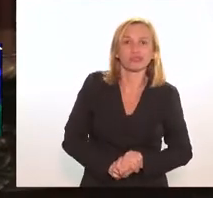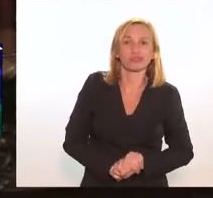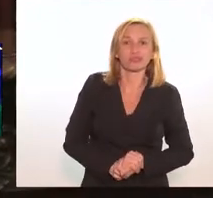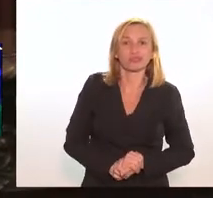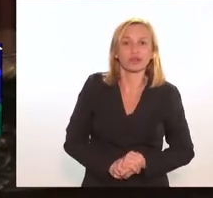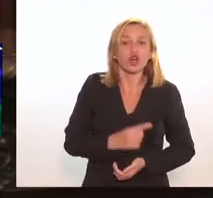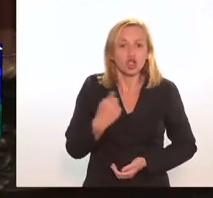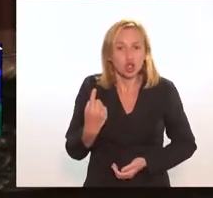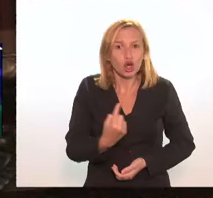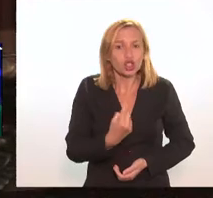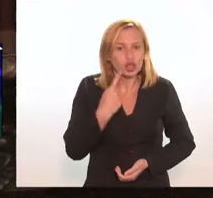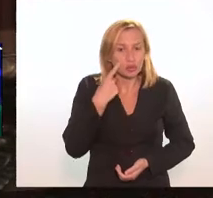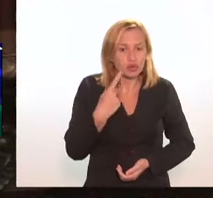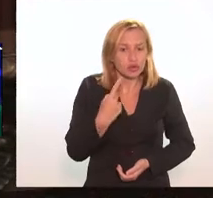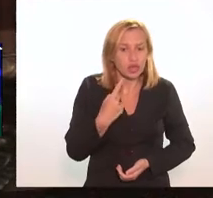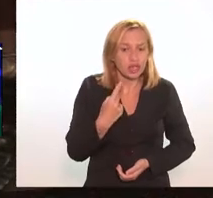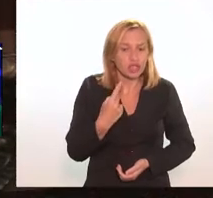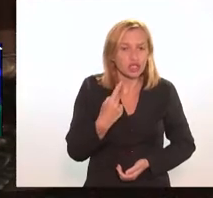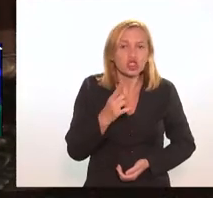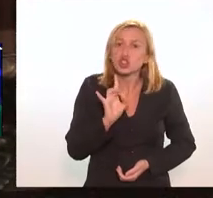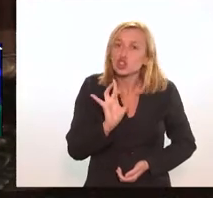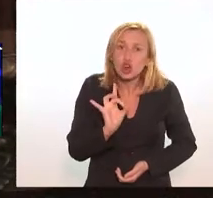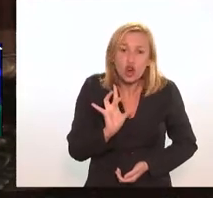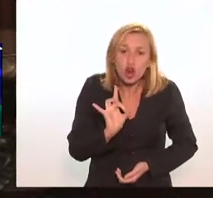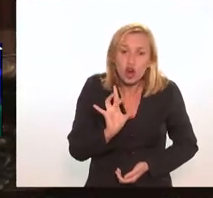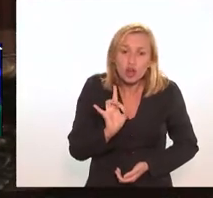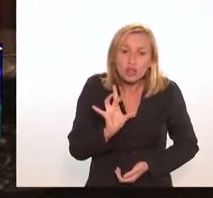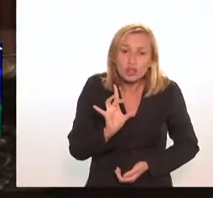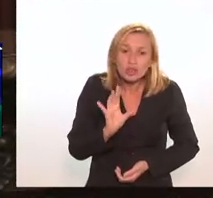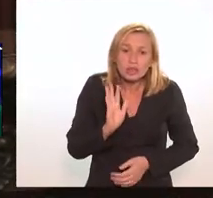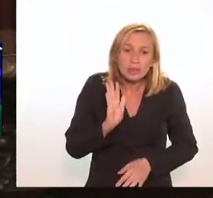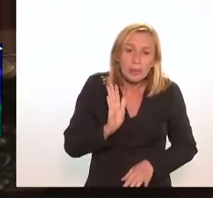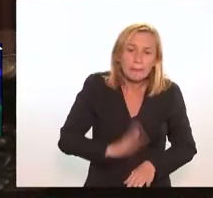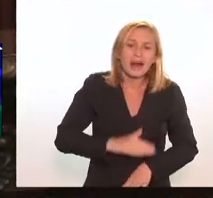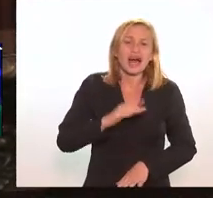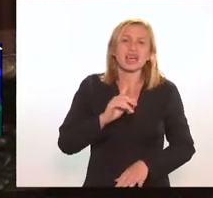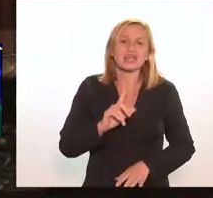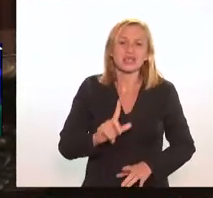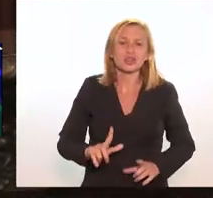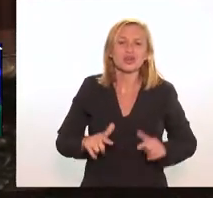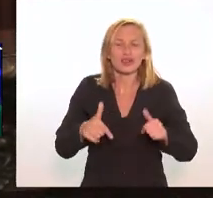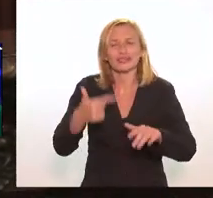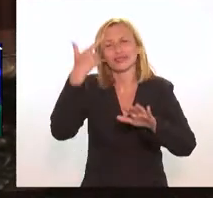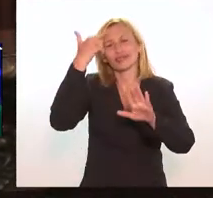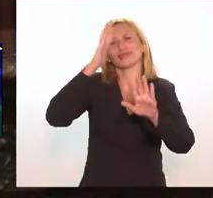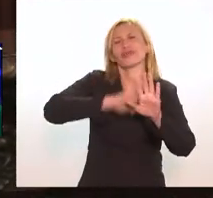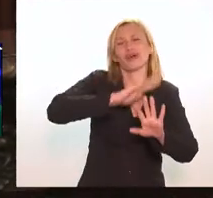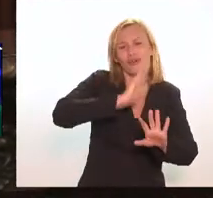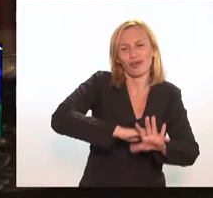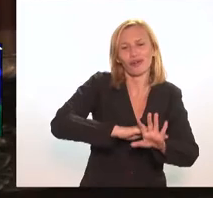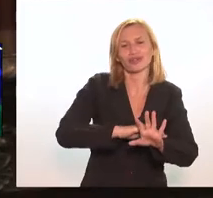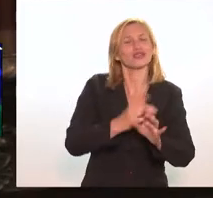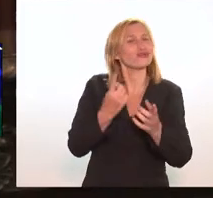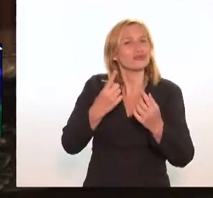Nós estamos diante tão somente de mais uma imposição ideológica e